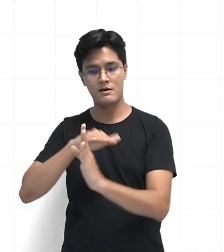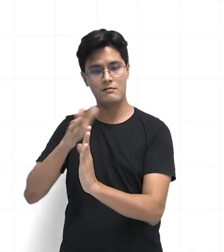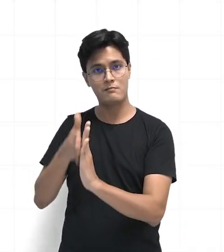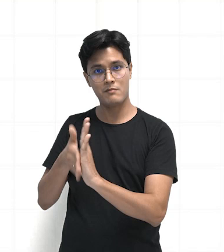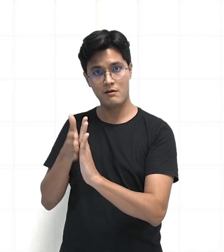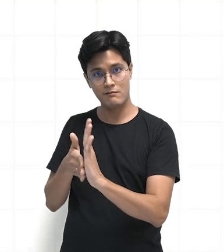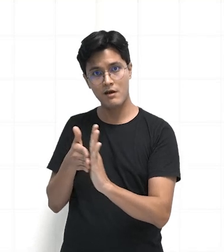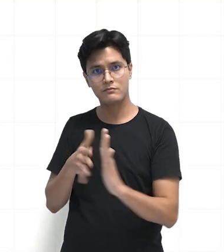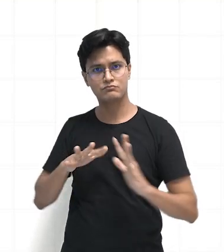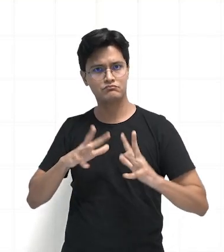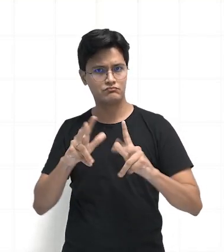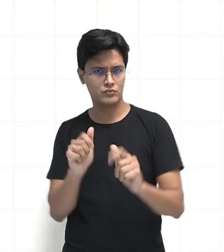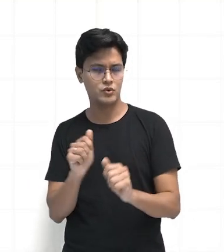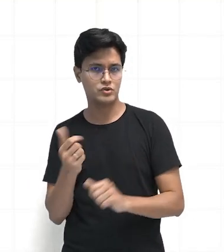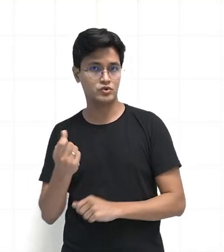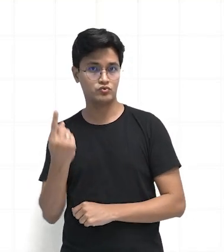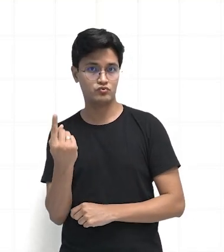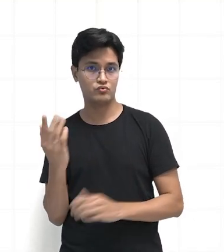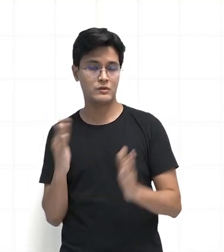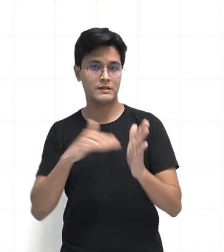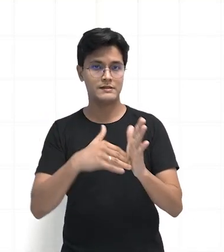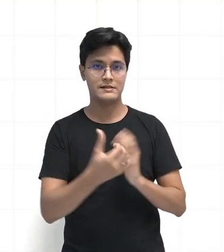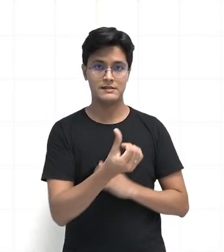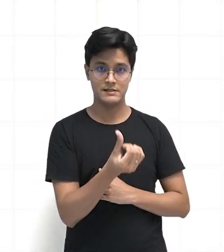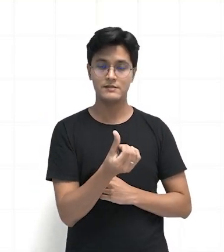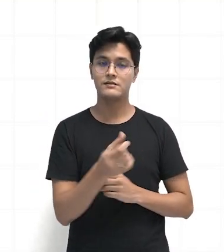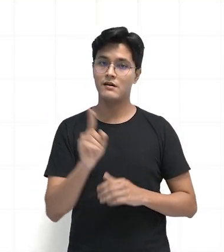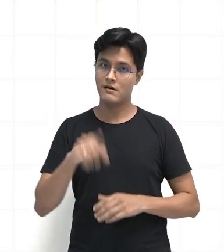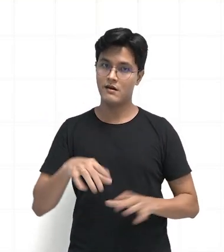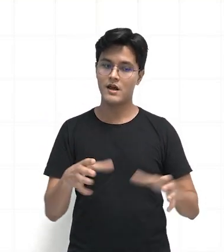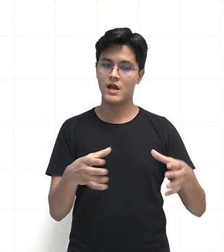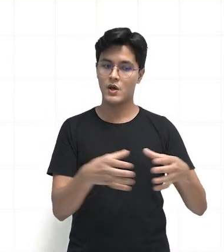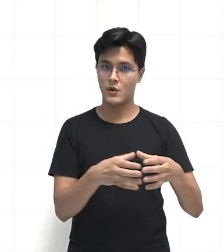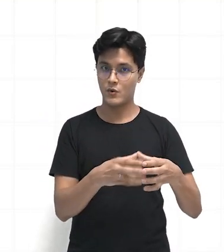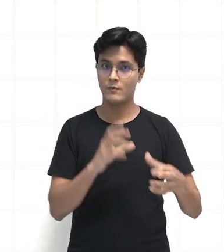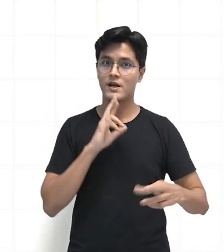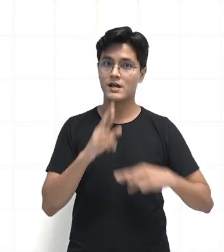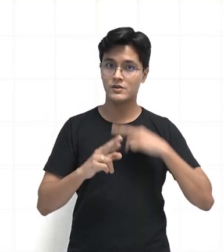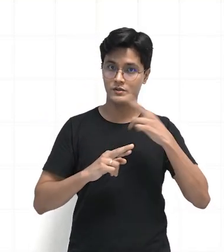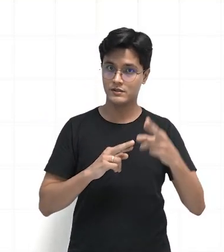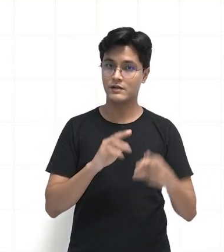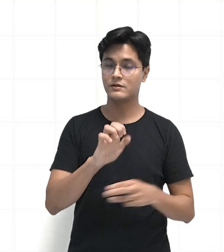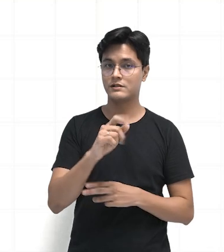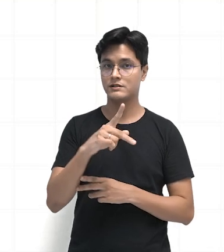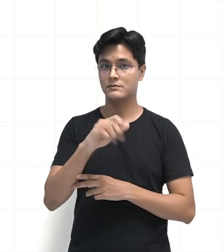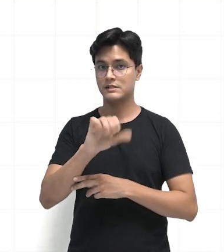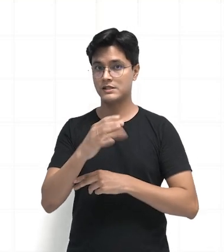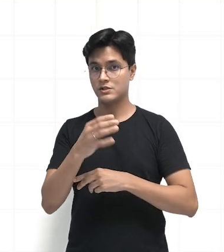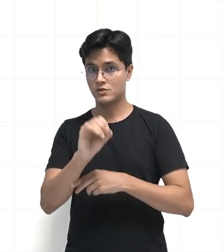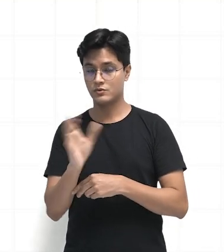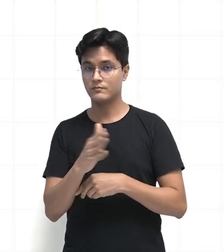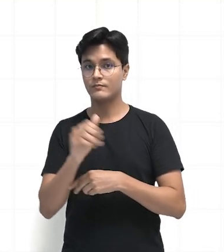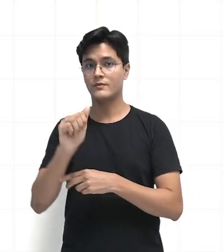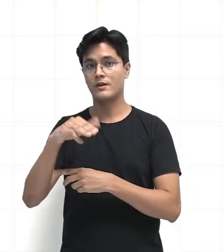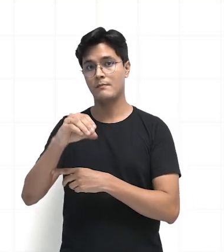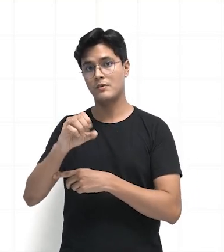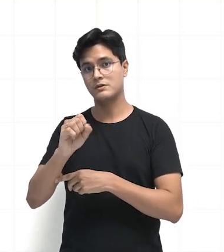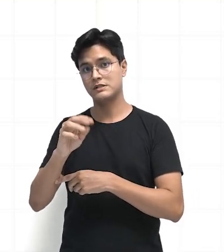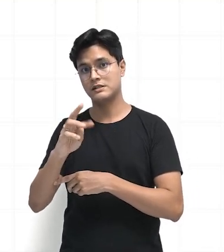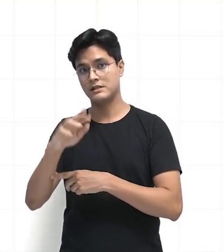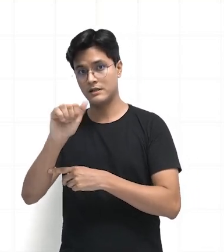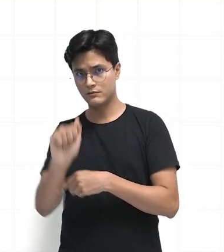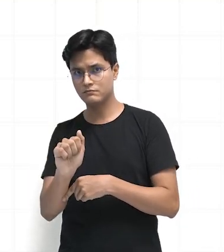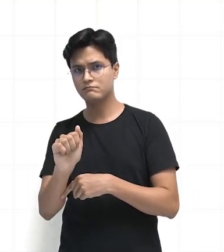6. Isso é o espaço amostral. E o que é, então, o evento, professora?